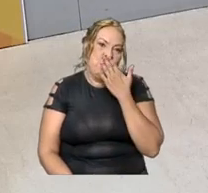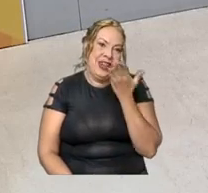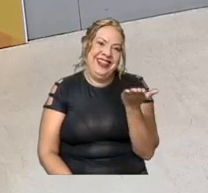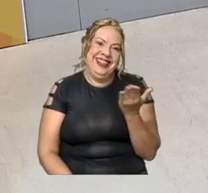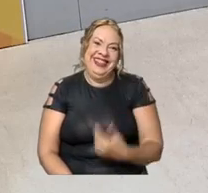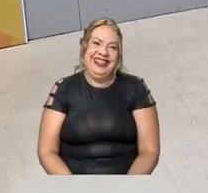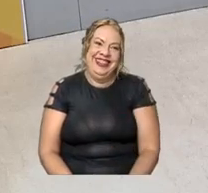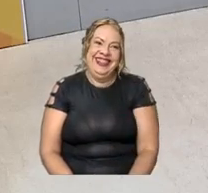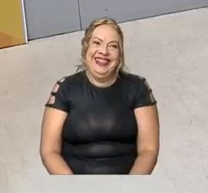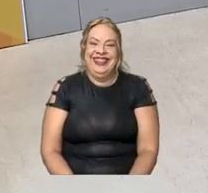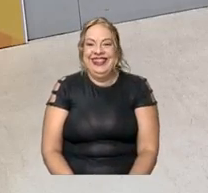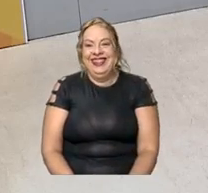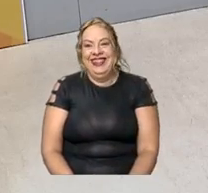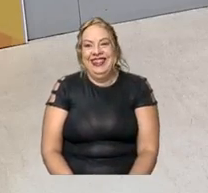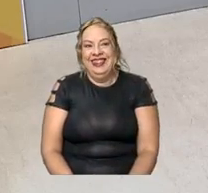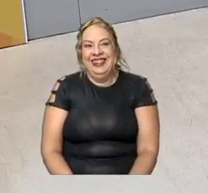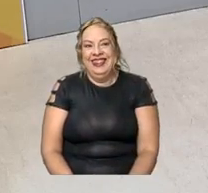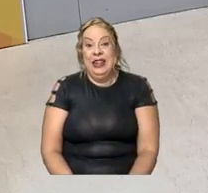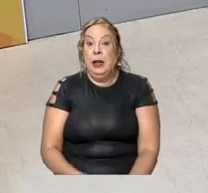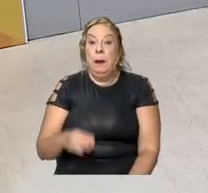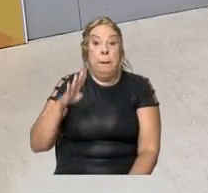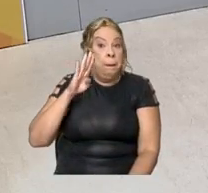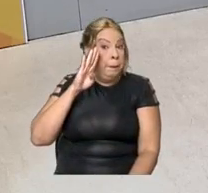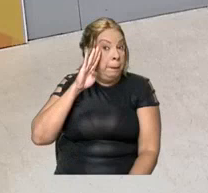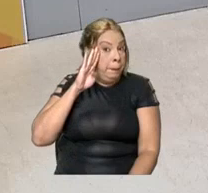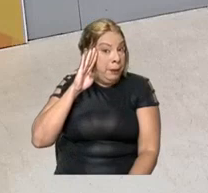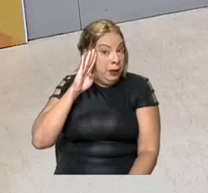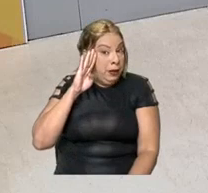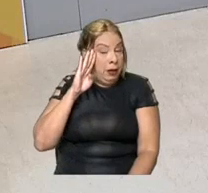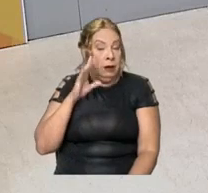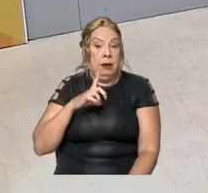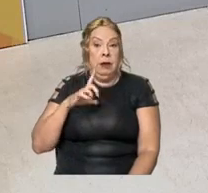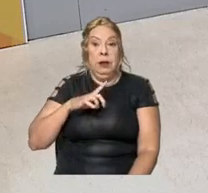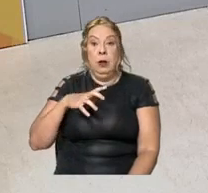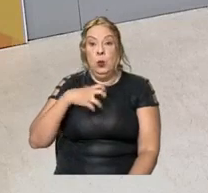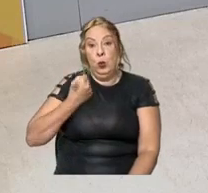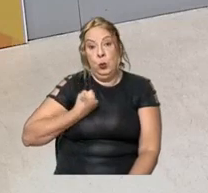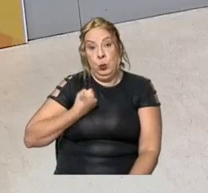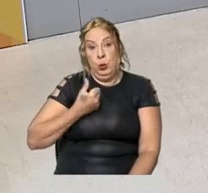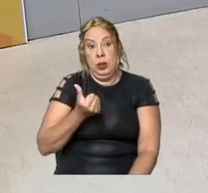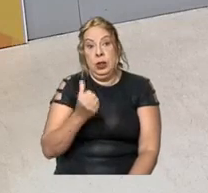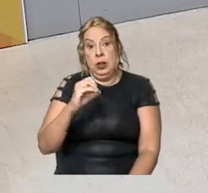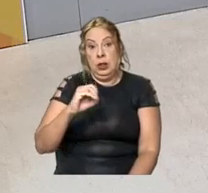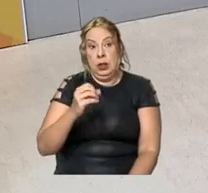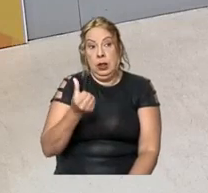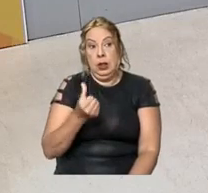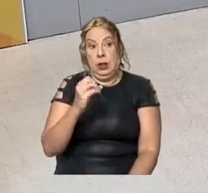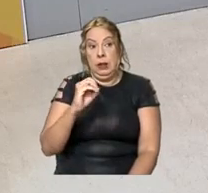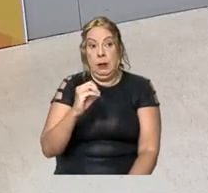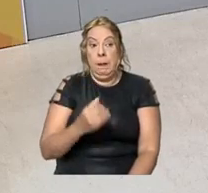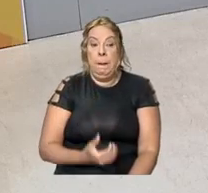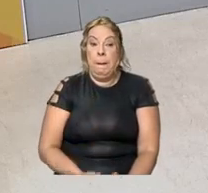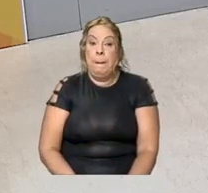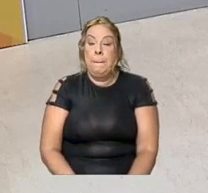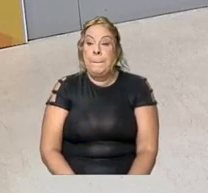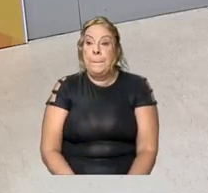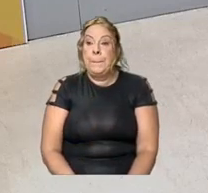44 foi 44, a nossa Bia voltou para pegar o 60, 60,